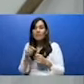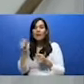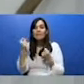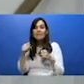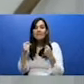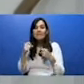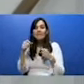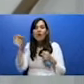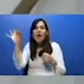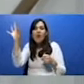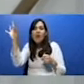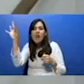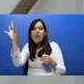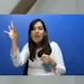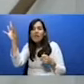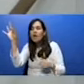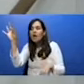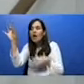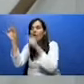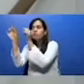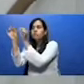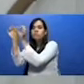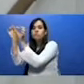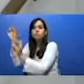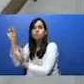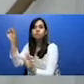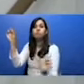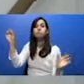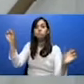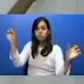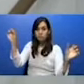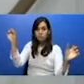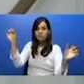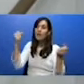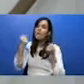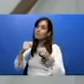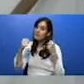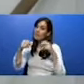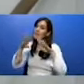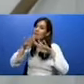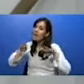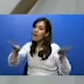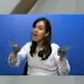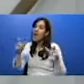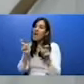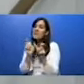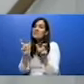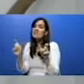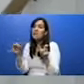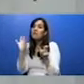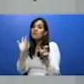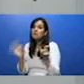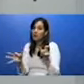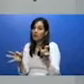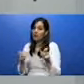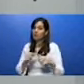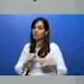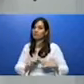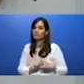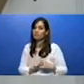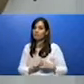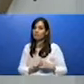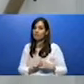Observem bem na hora que vocês forem separar. Tem que separar a sílaba de forma correta. Vocês não podem colocar